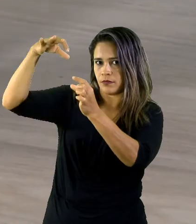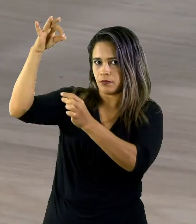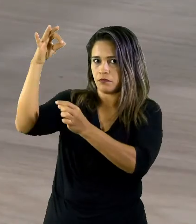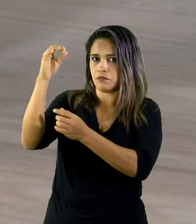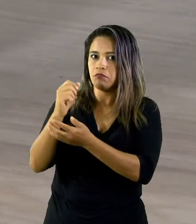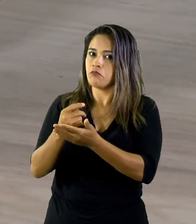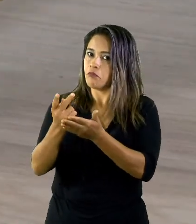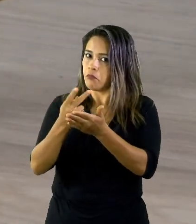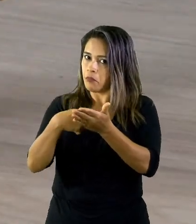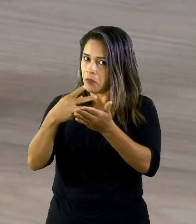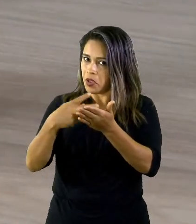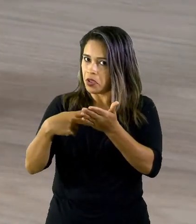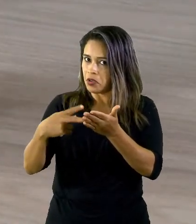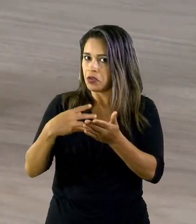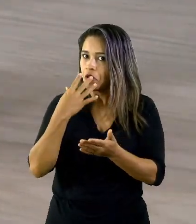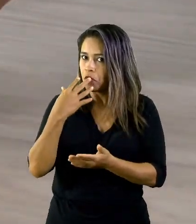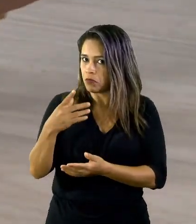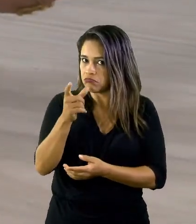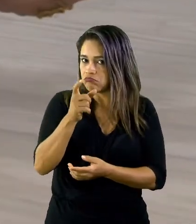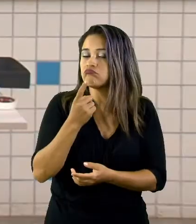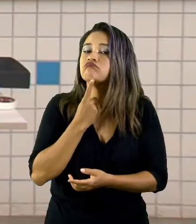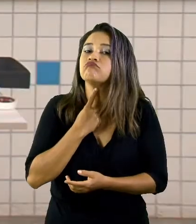amarelo, na cor que você quiser.